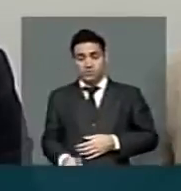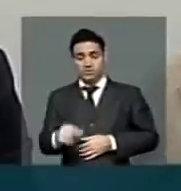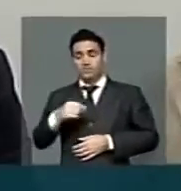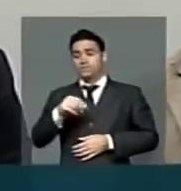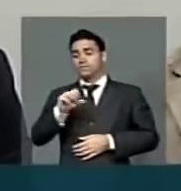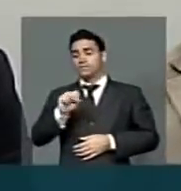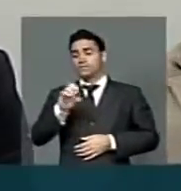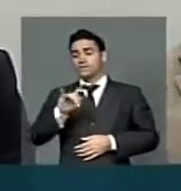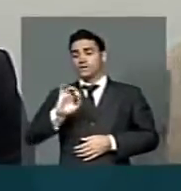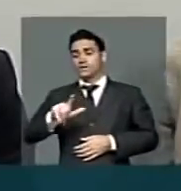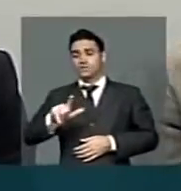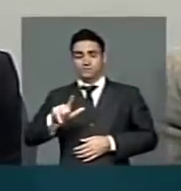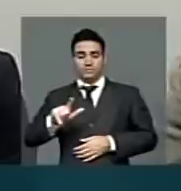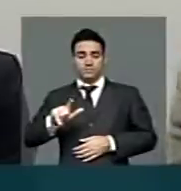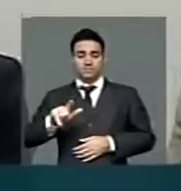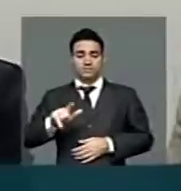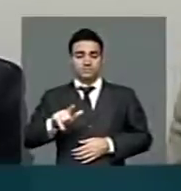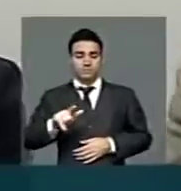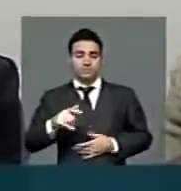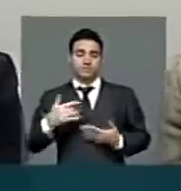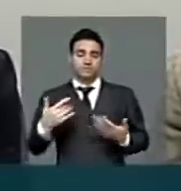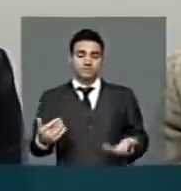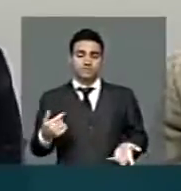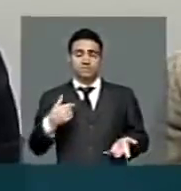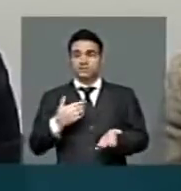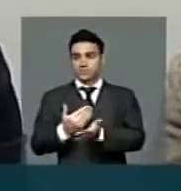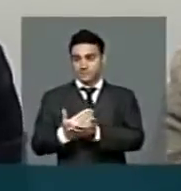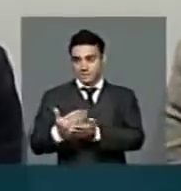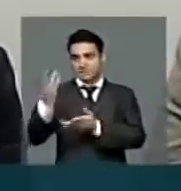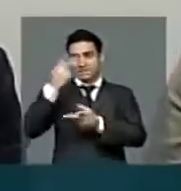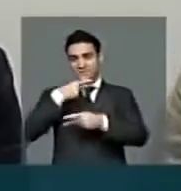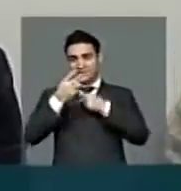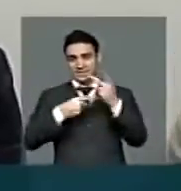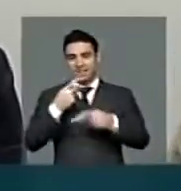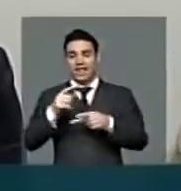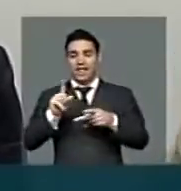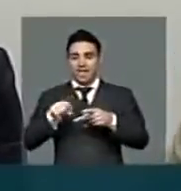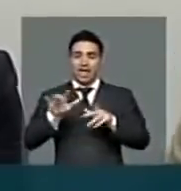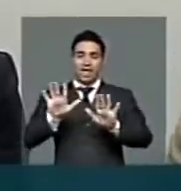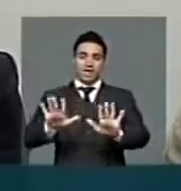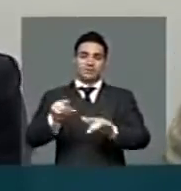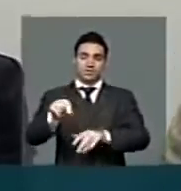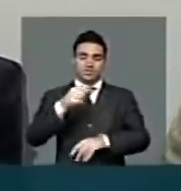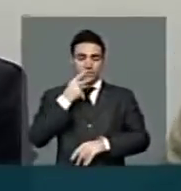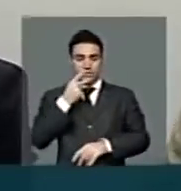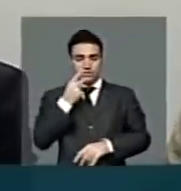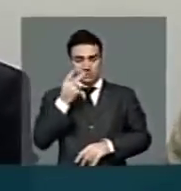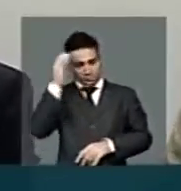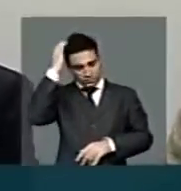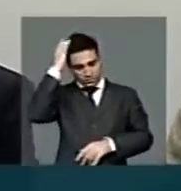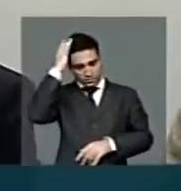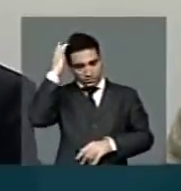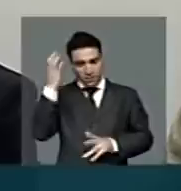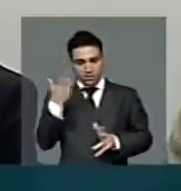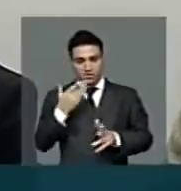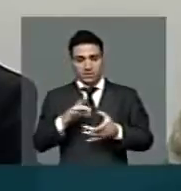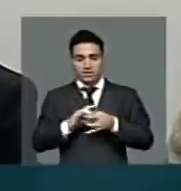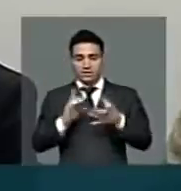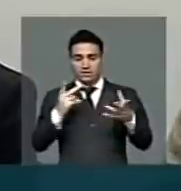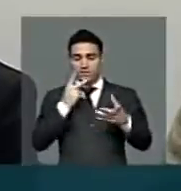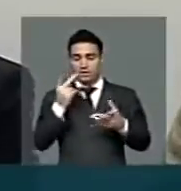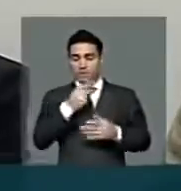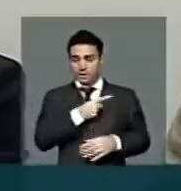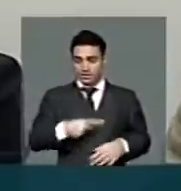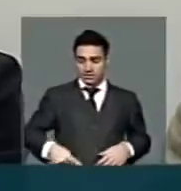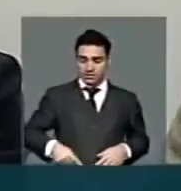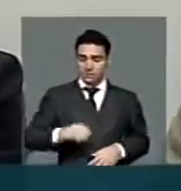sexuais e reprodutivos. Bom, então, para uma fala inicial, assim, é essa. Eu agora abro aqui para a mesa, para o presidente da